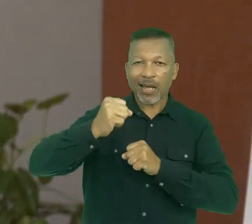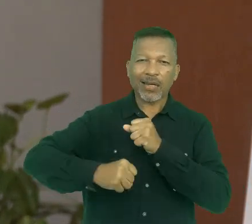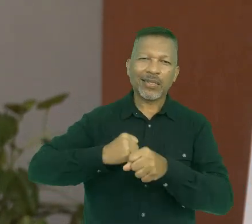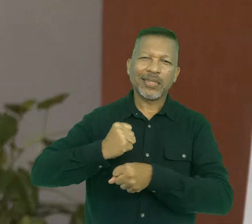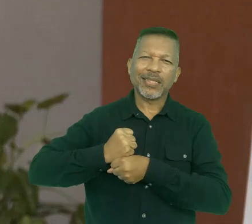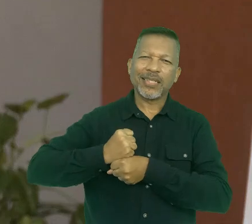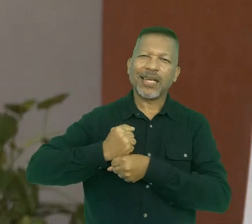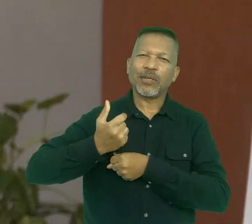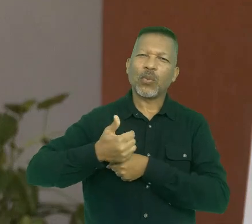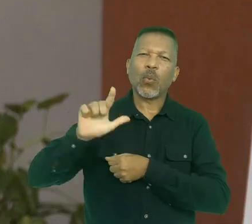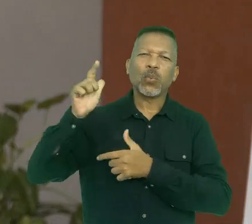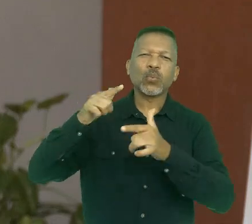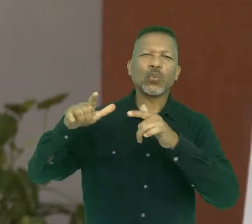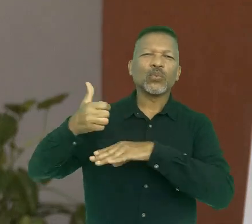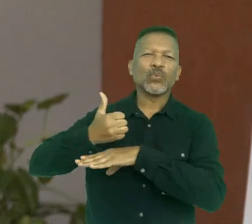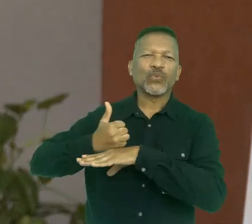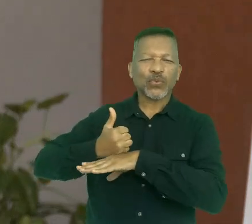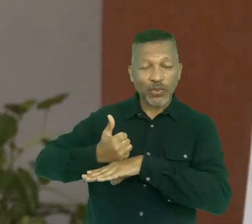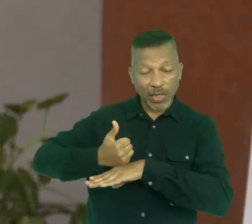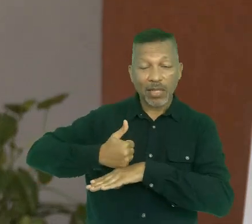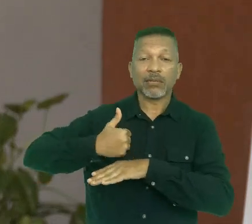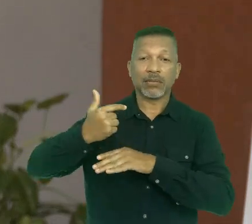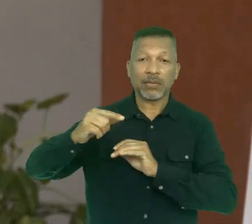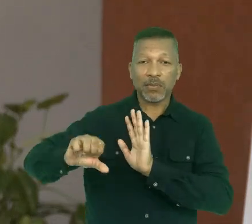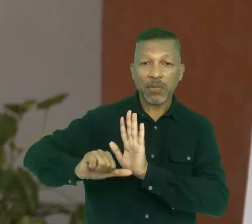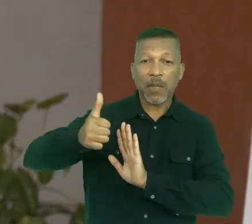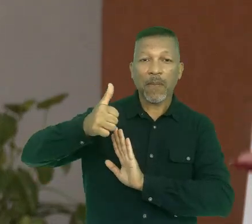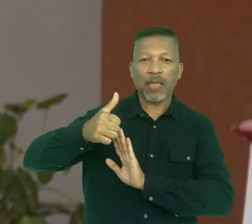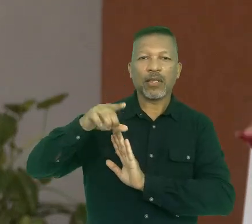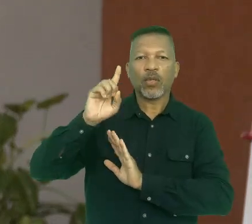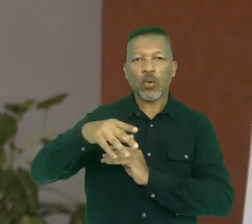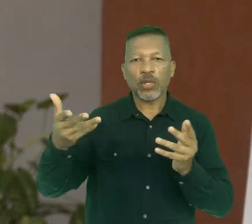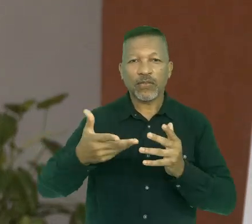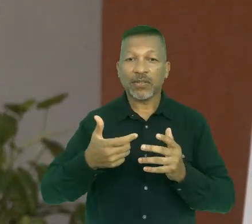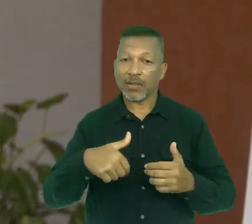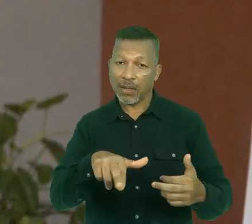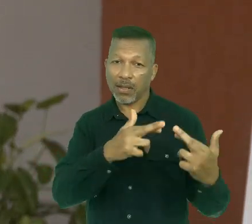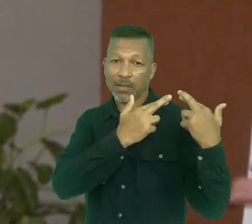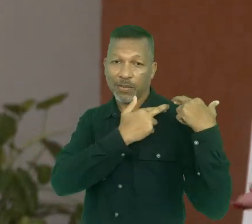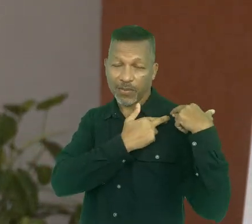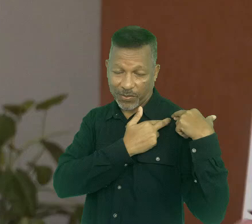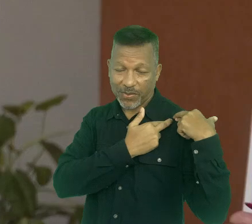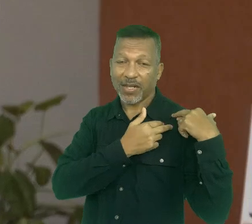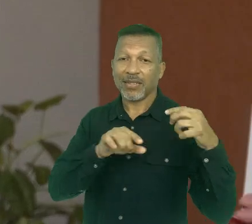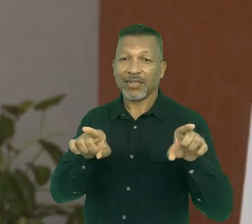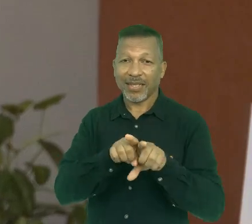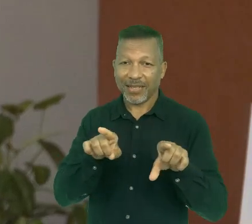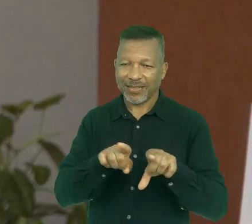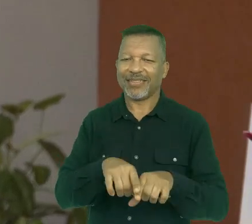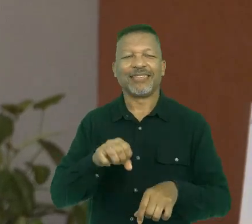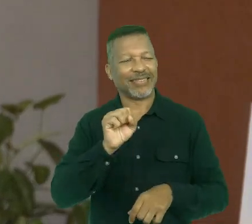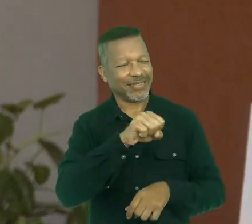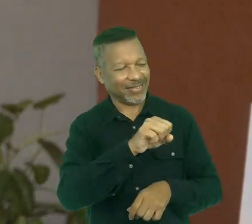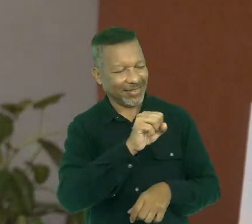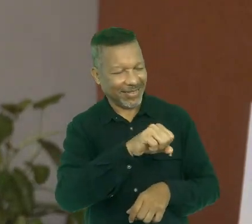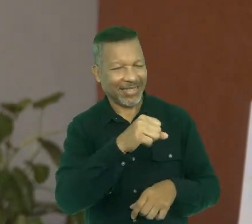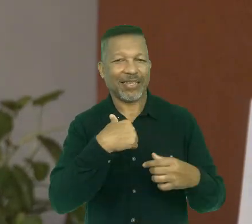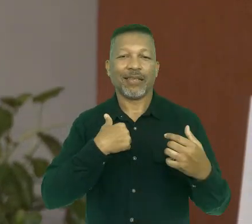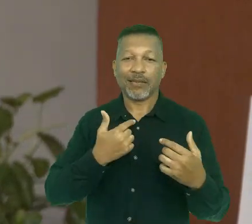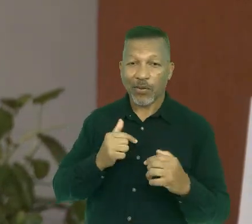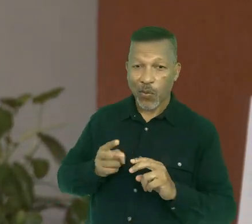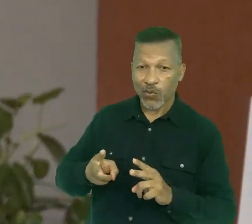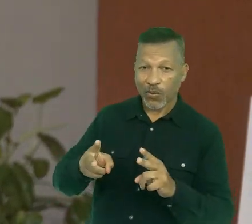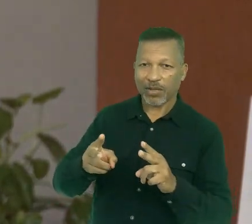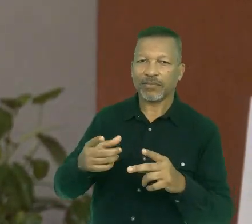há muitos anos por outros profissionais e pioneiros, mas você hoje está nesse papel e uma responsabilidade também muito grande de